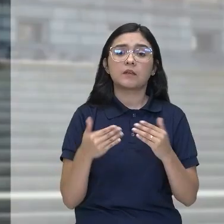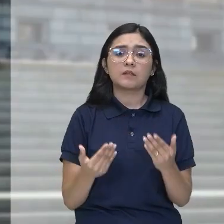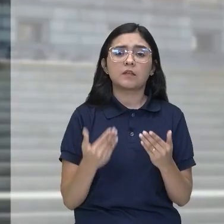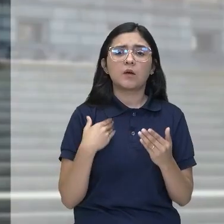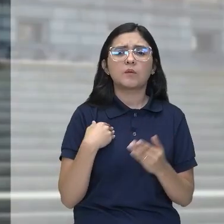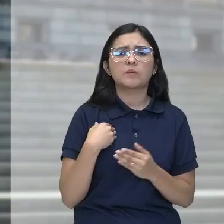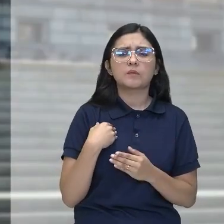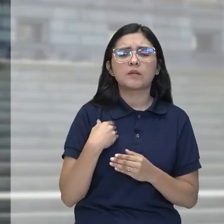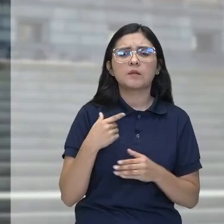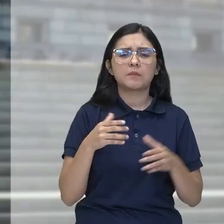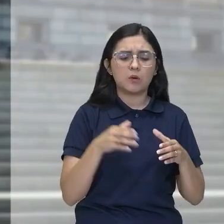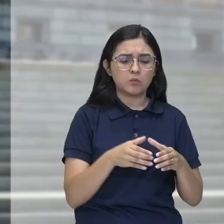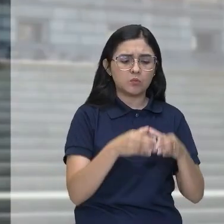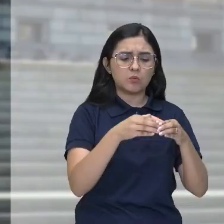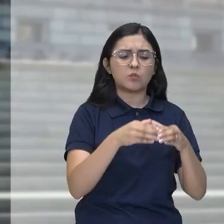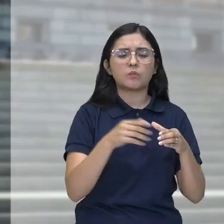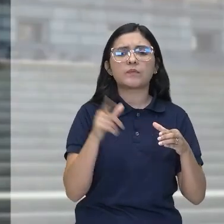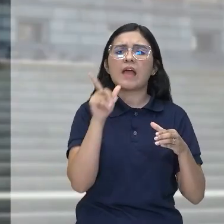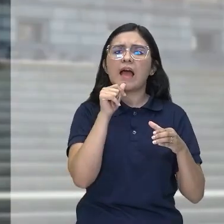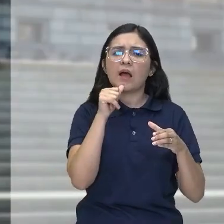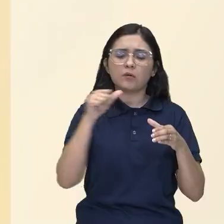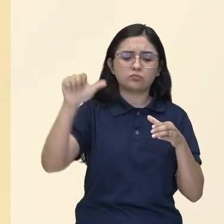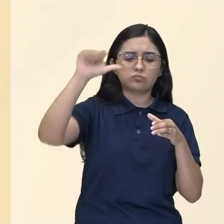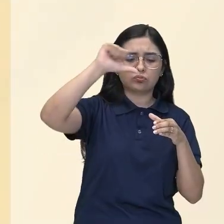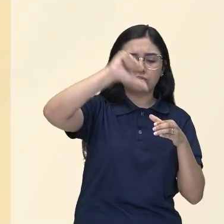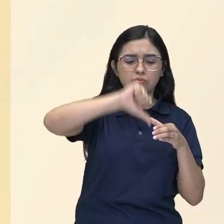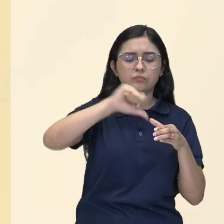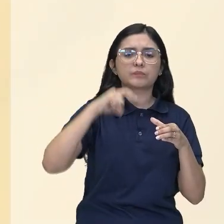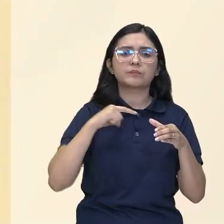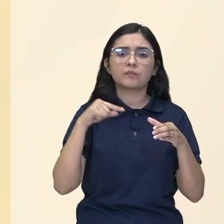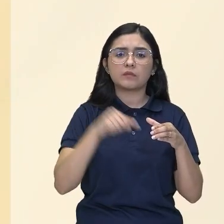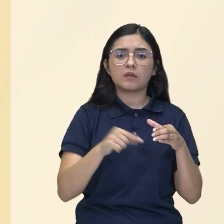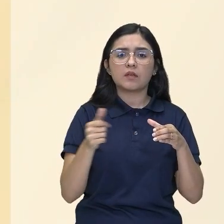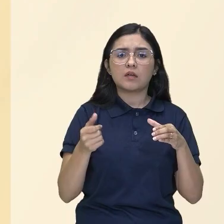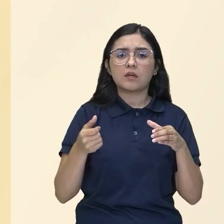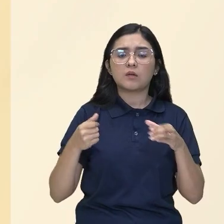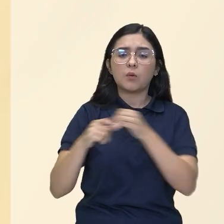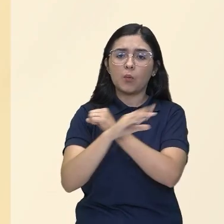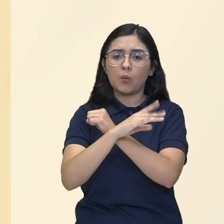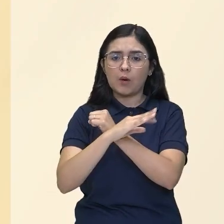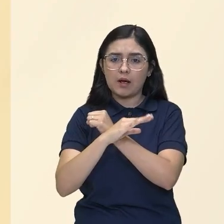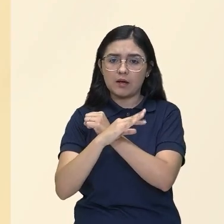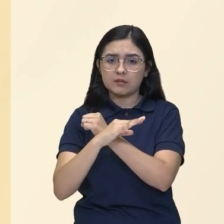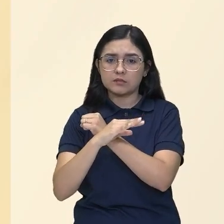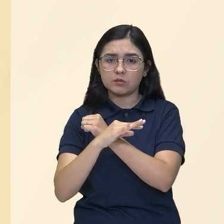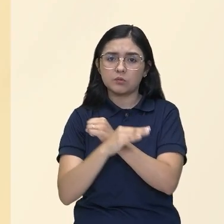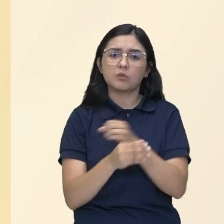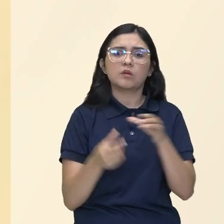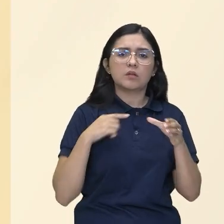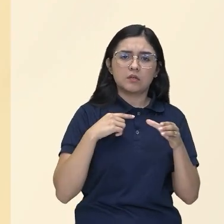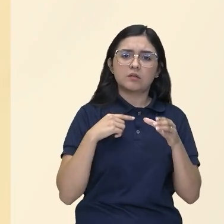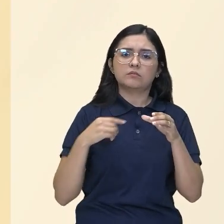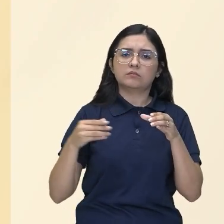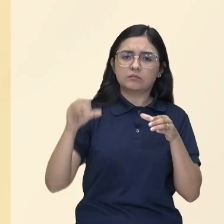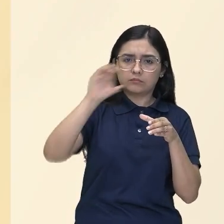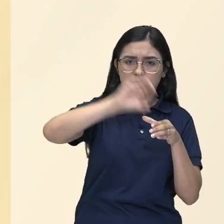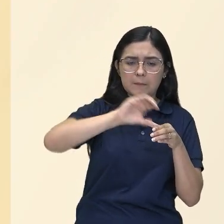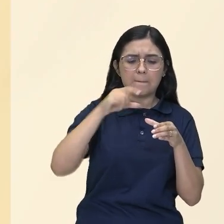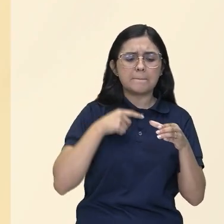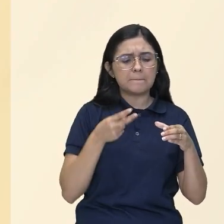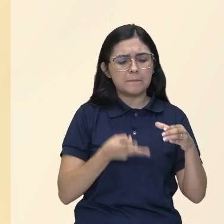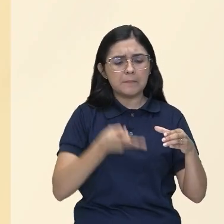pegou um recipiente com água, adicionou ácido clorídrico e aí ele percebeu que